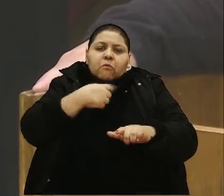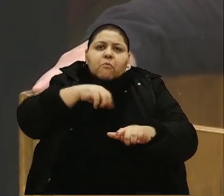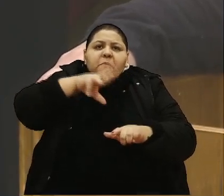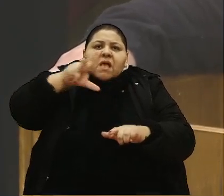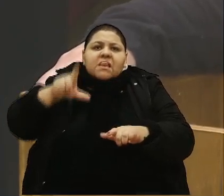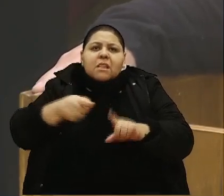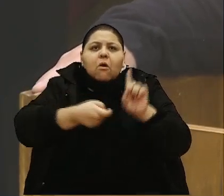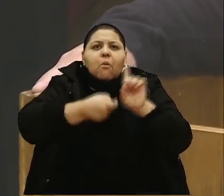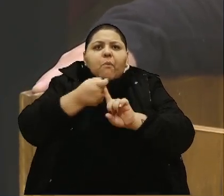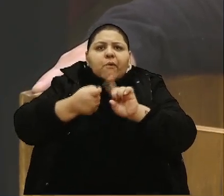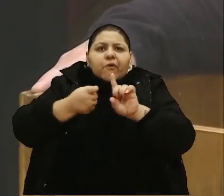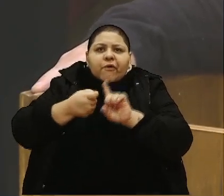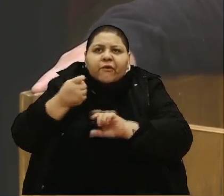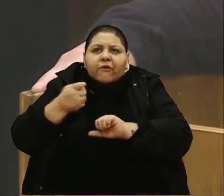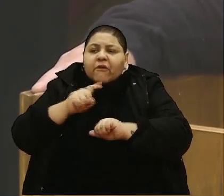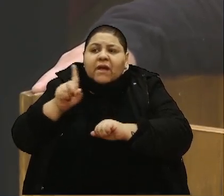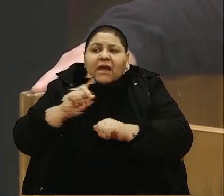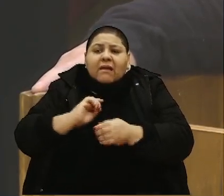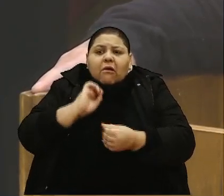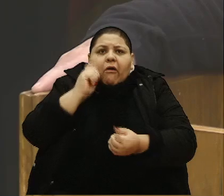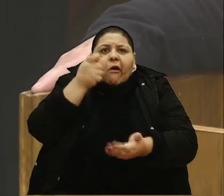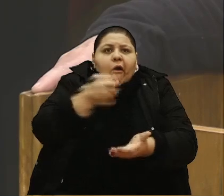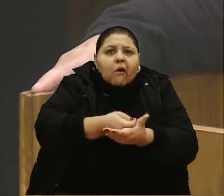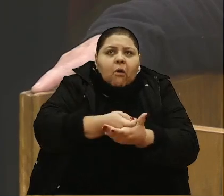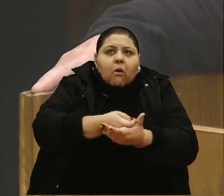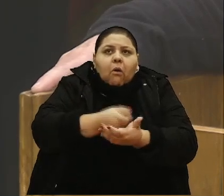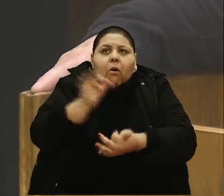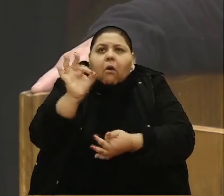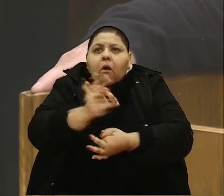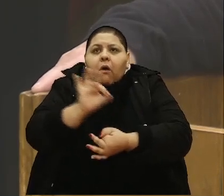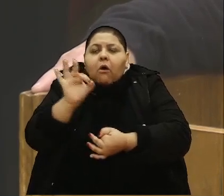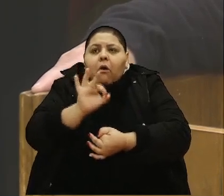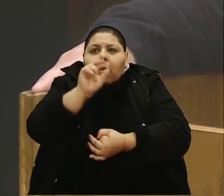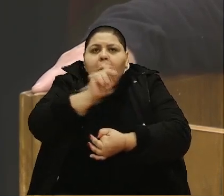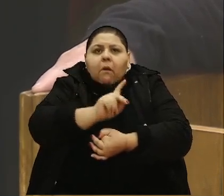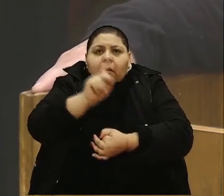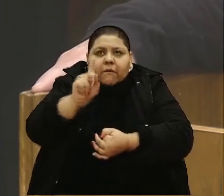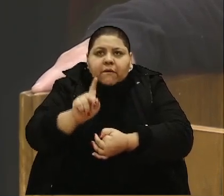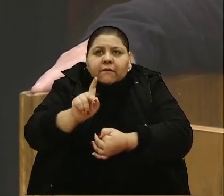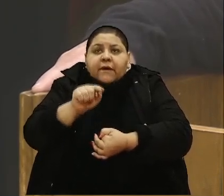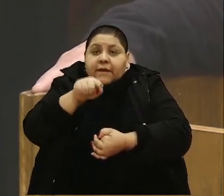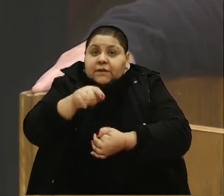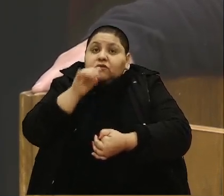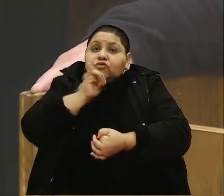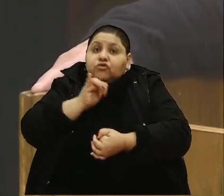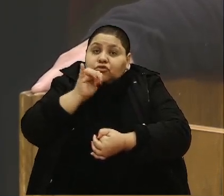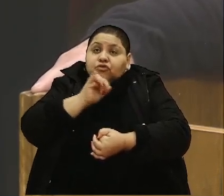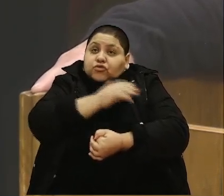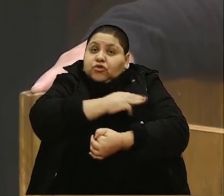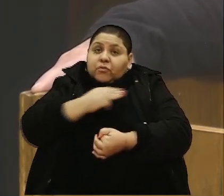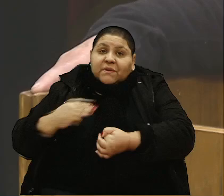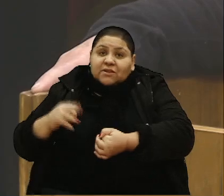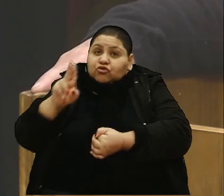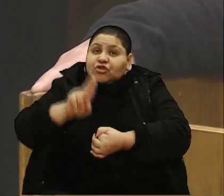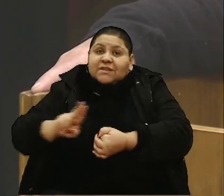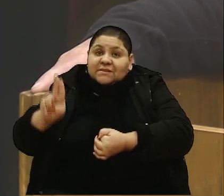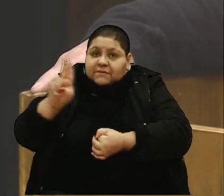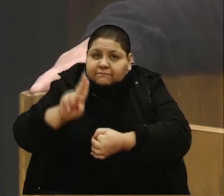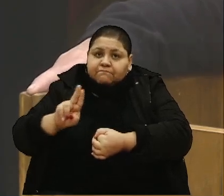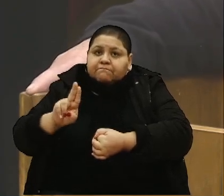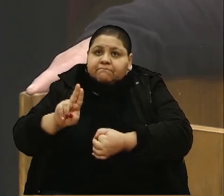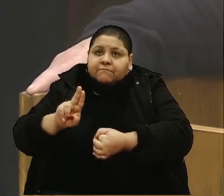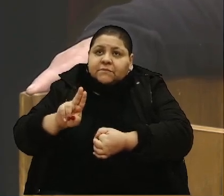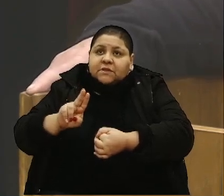mês, né? E que não pagam proporcionalmente o que um professor, esse é o exemplo que o ministro utiliza, que